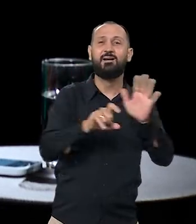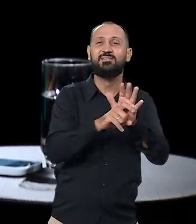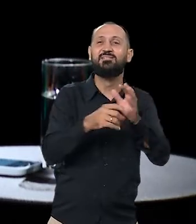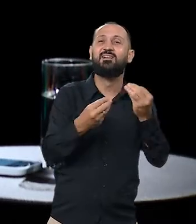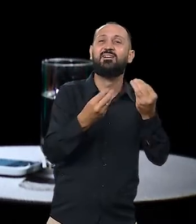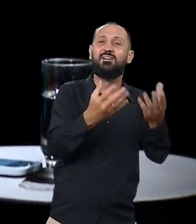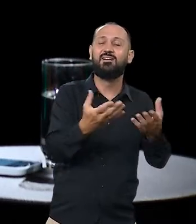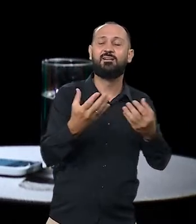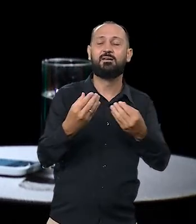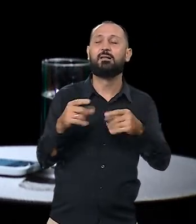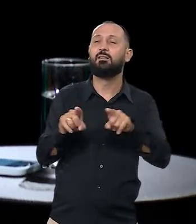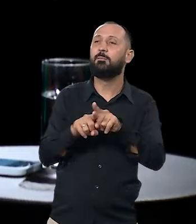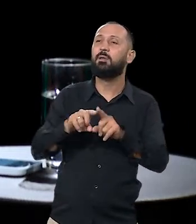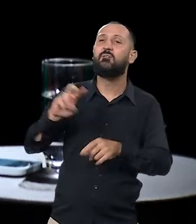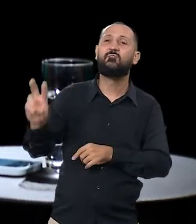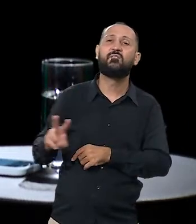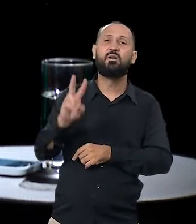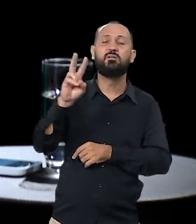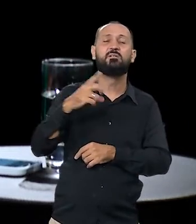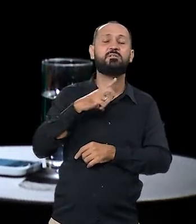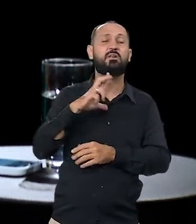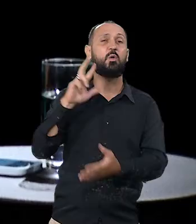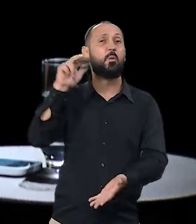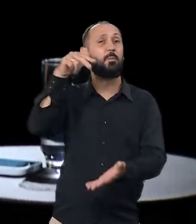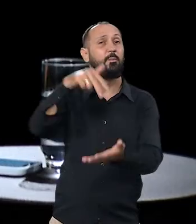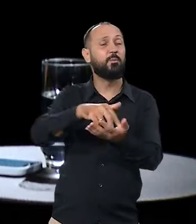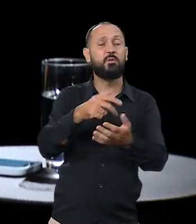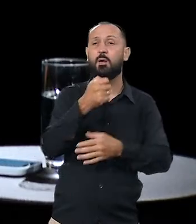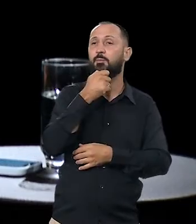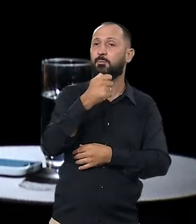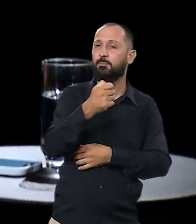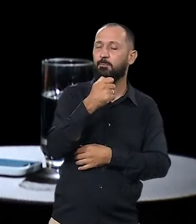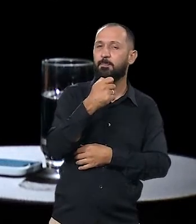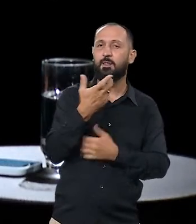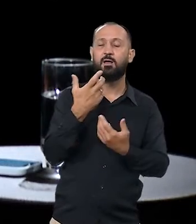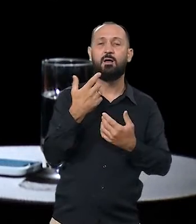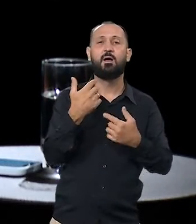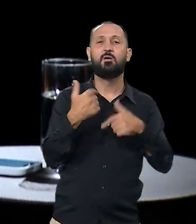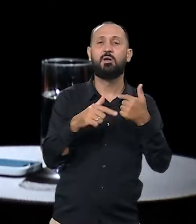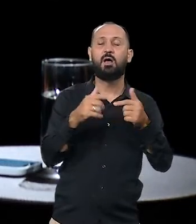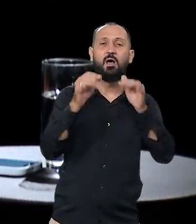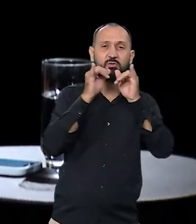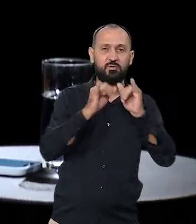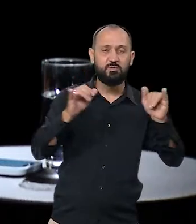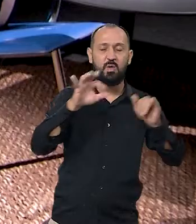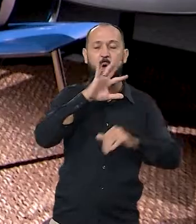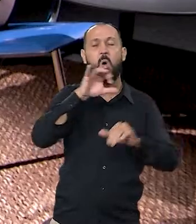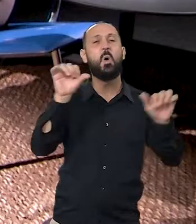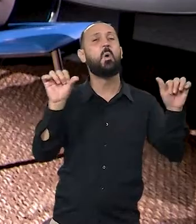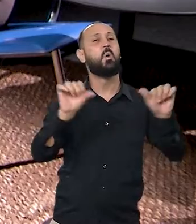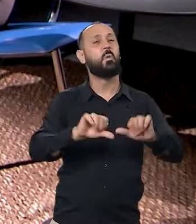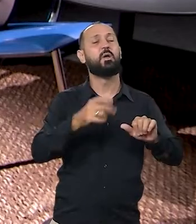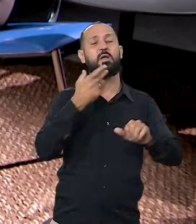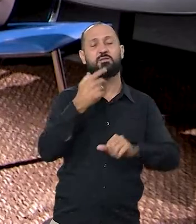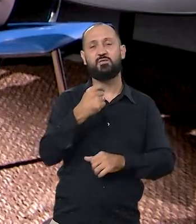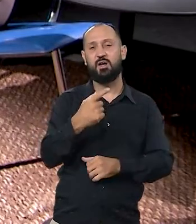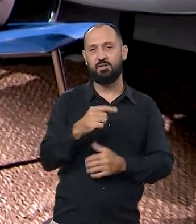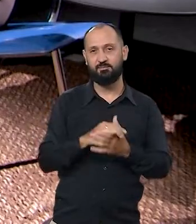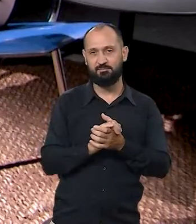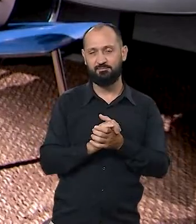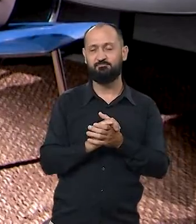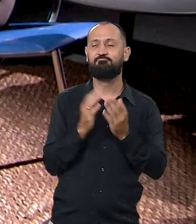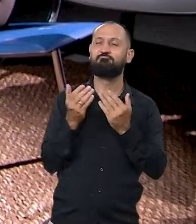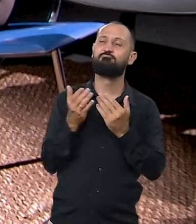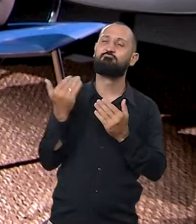que combater tudo isso e a valorização profissional acabando tendo um protagonismo no noticiário em relação às